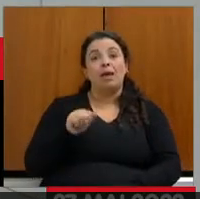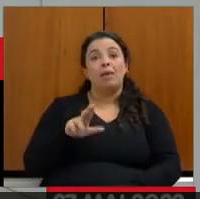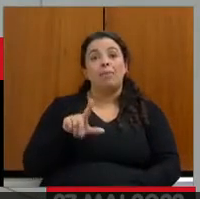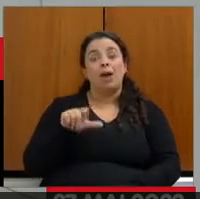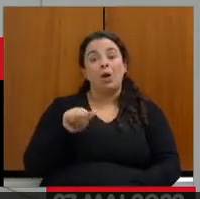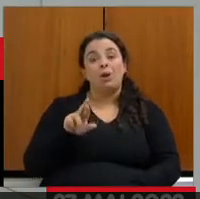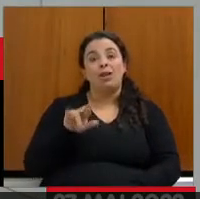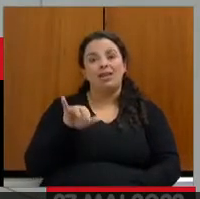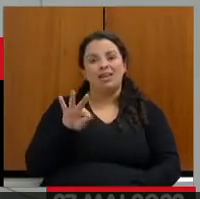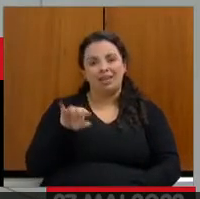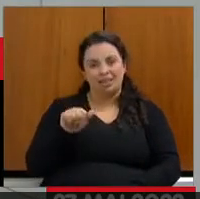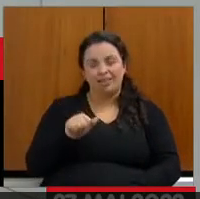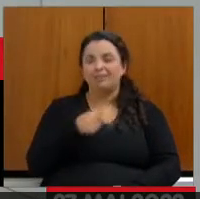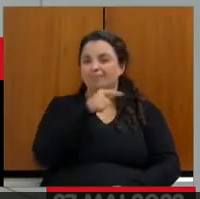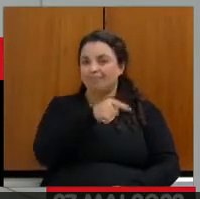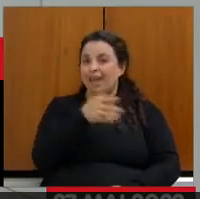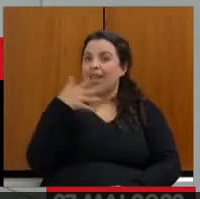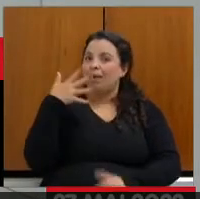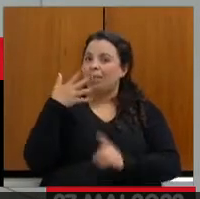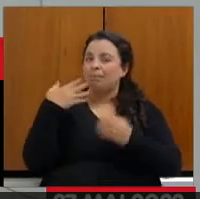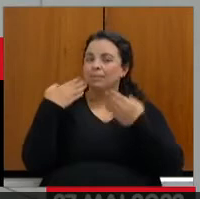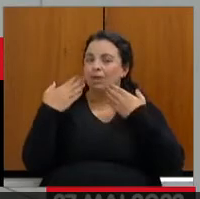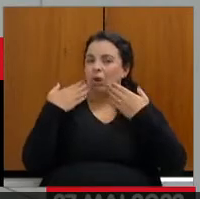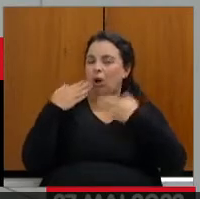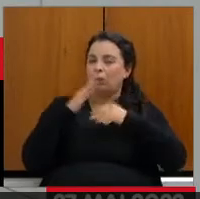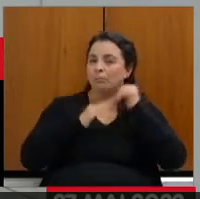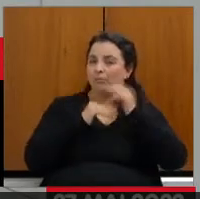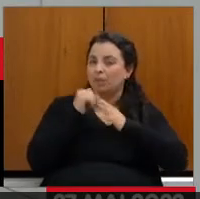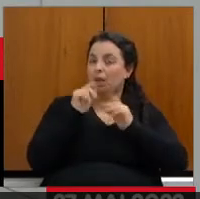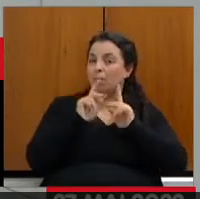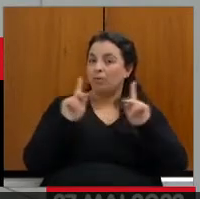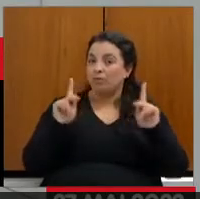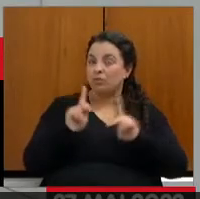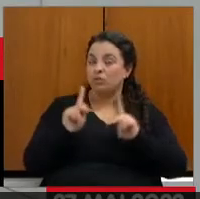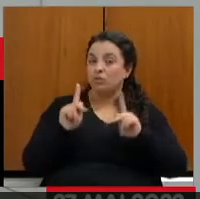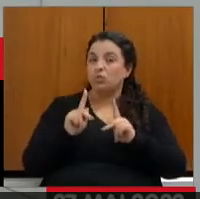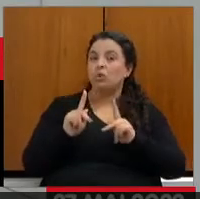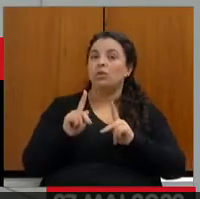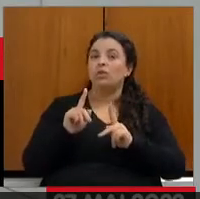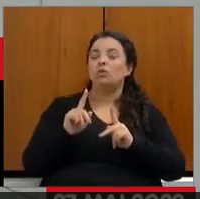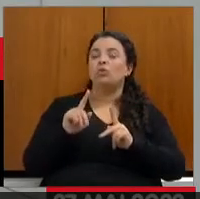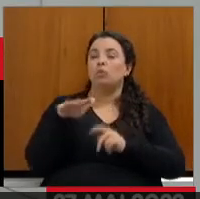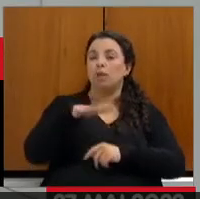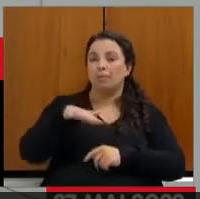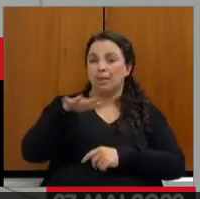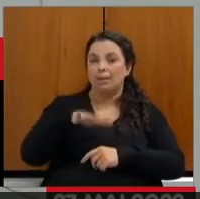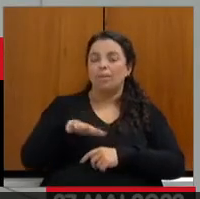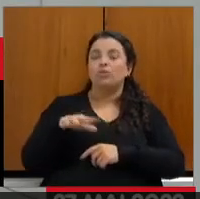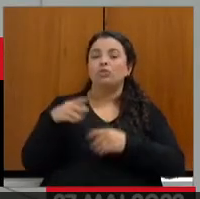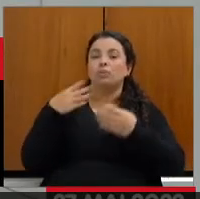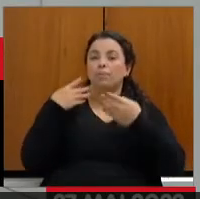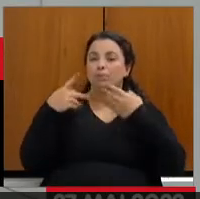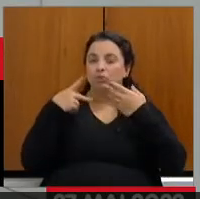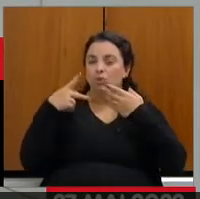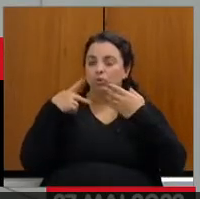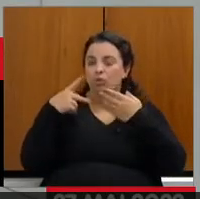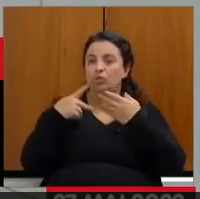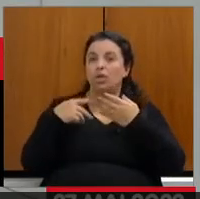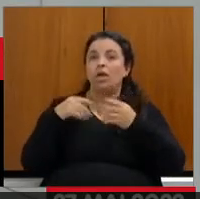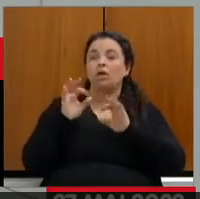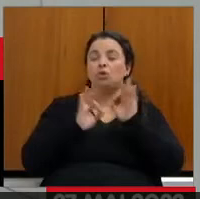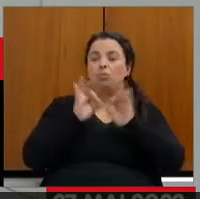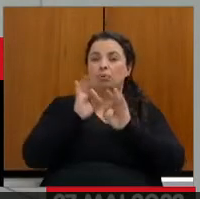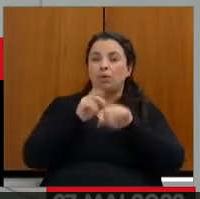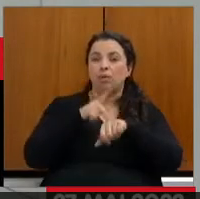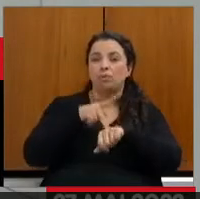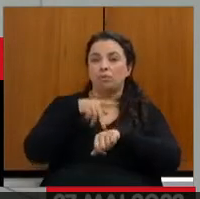Gonzaga ela que é psicóloga e professora do departamento de psicologia e do programa de pós-graduação em psicologia